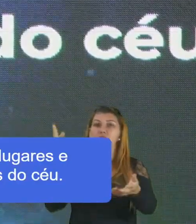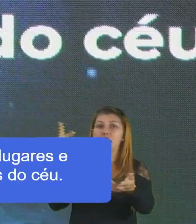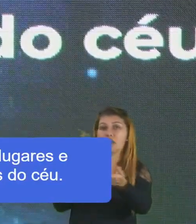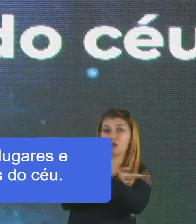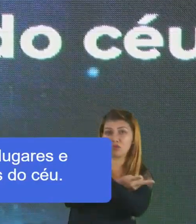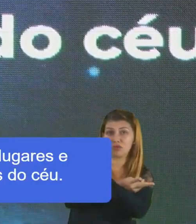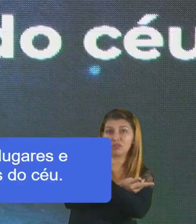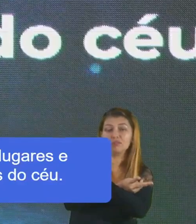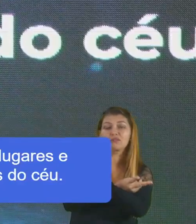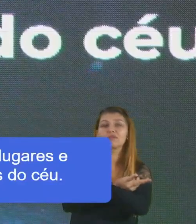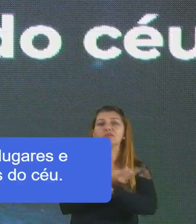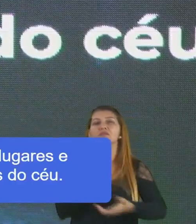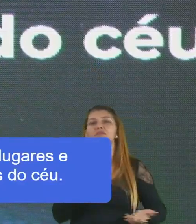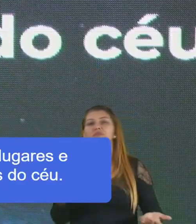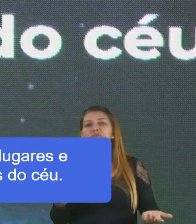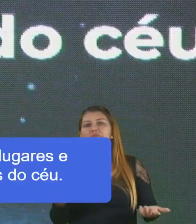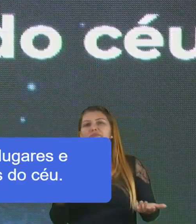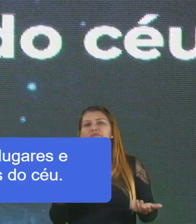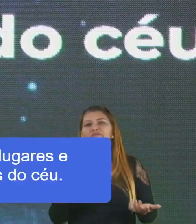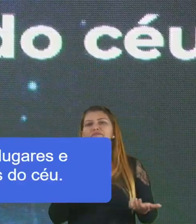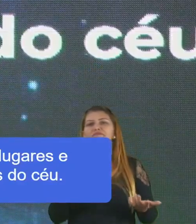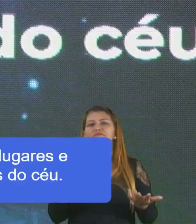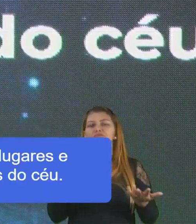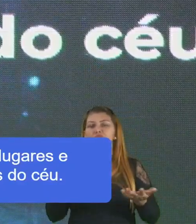terríveis e grandes sinais